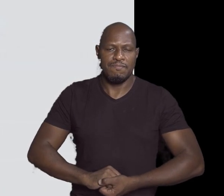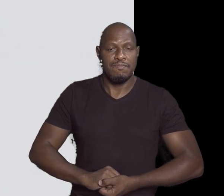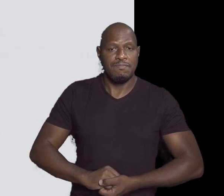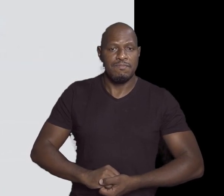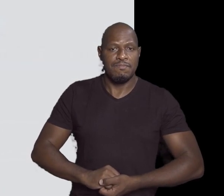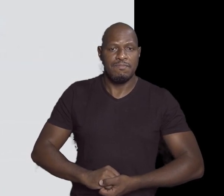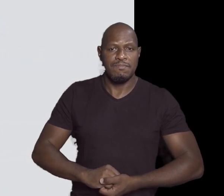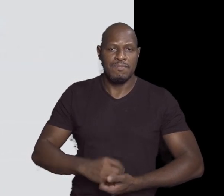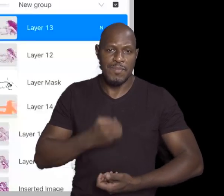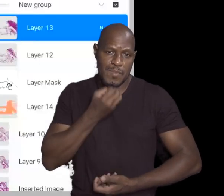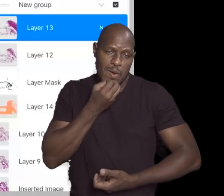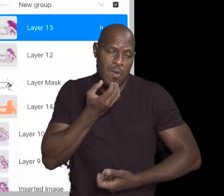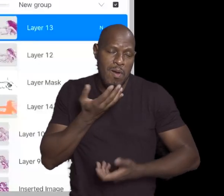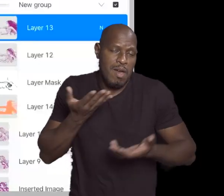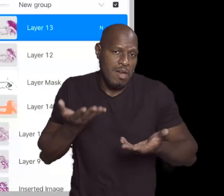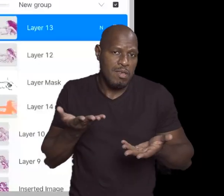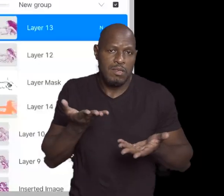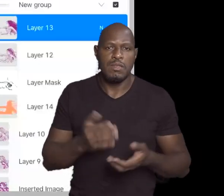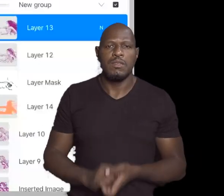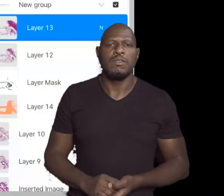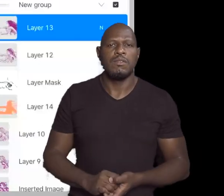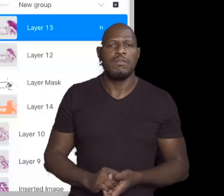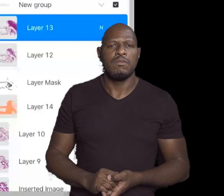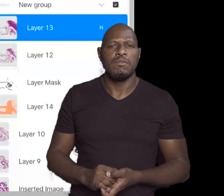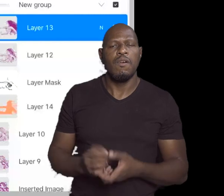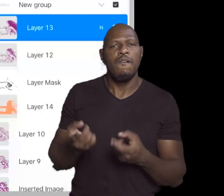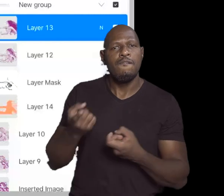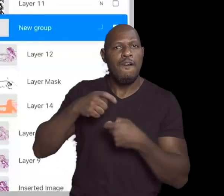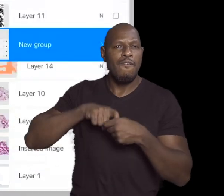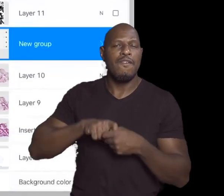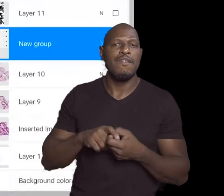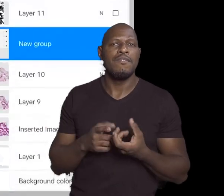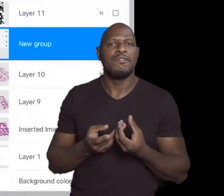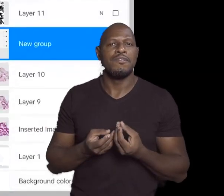Bom, então é isso. Recapitulando